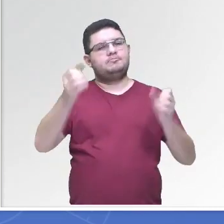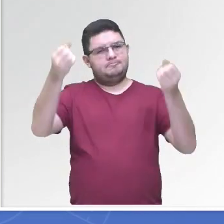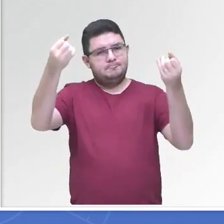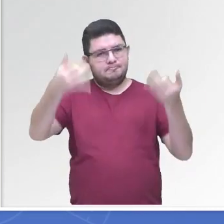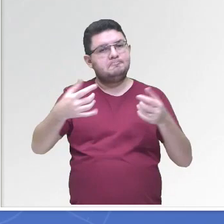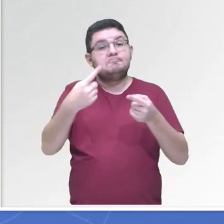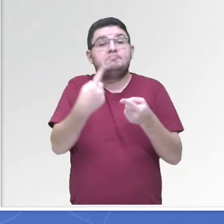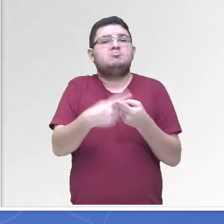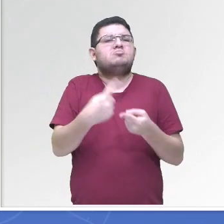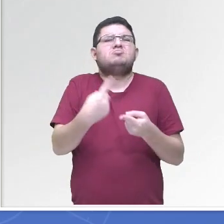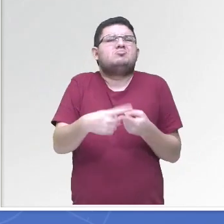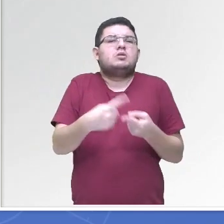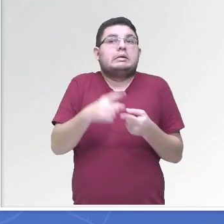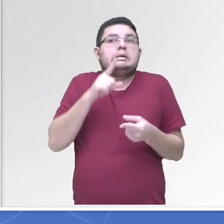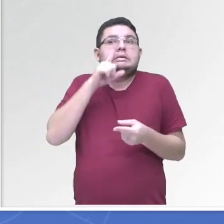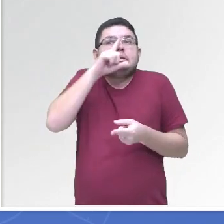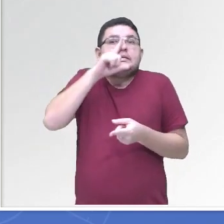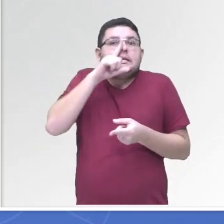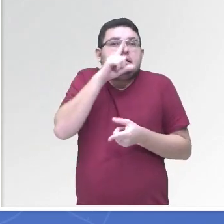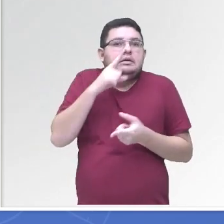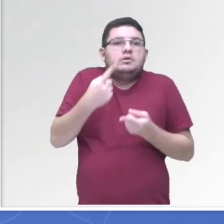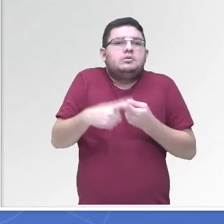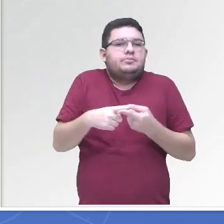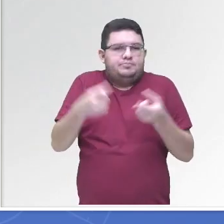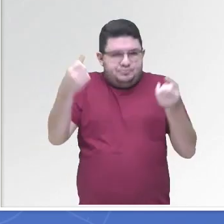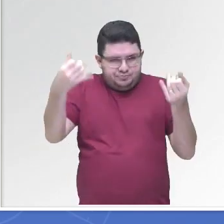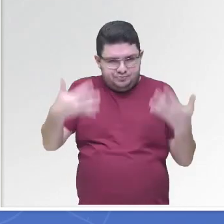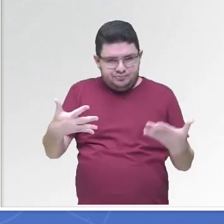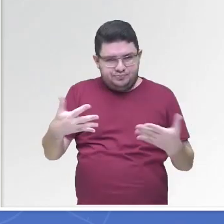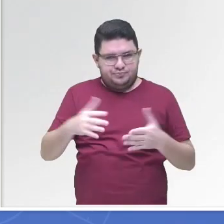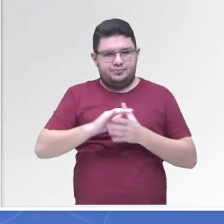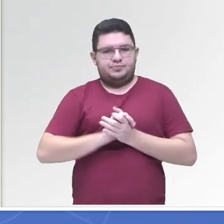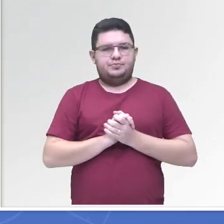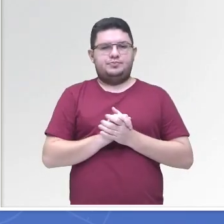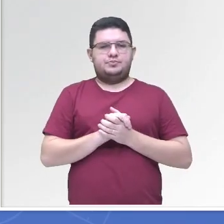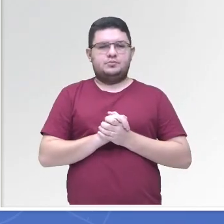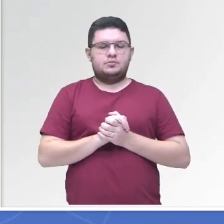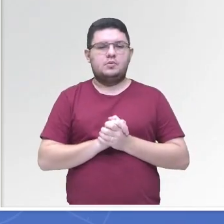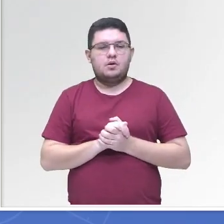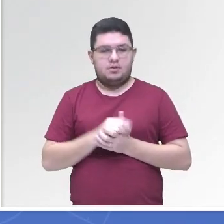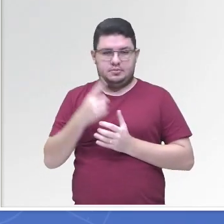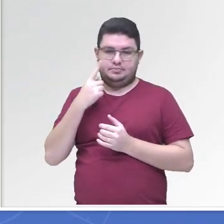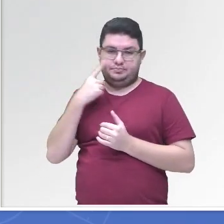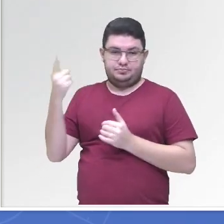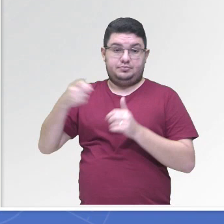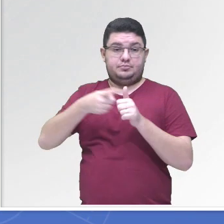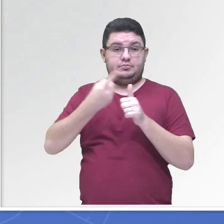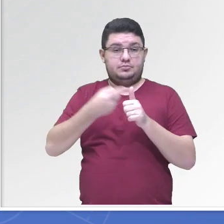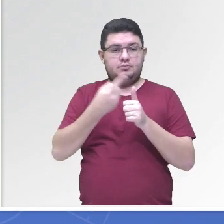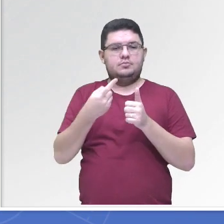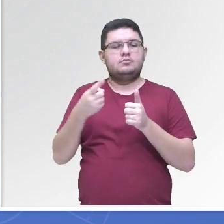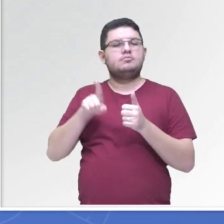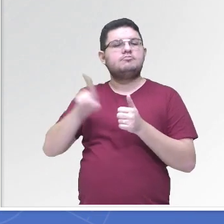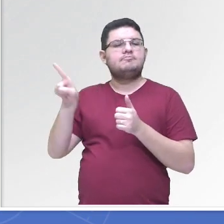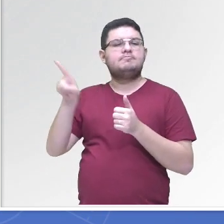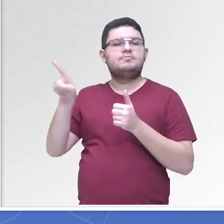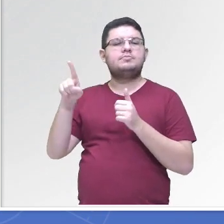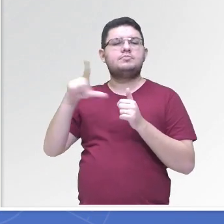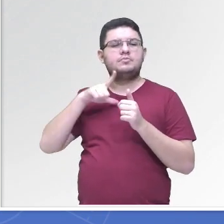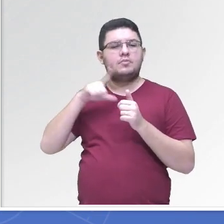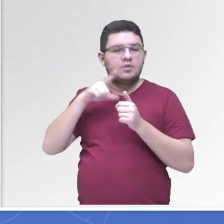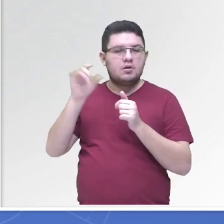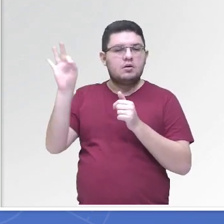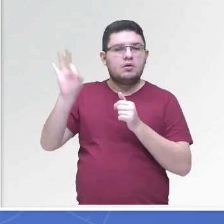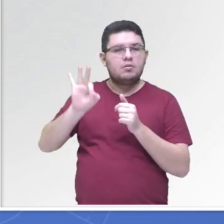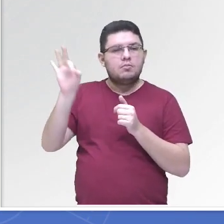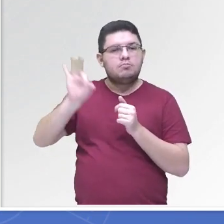por que é perigosíssimo a automedicação. Olha só, então a gente começa falando aqui desse gráfico que eu mostro pra